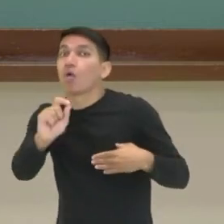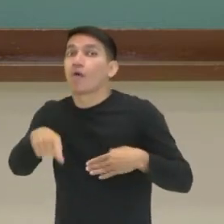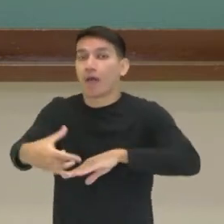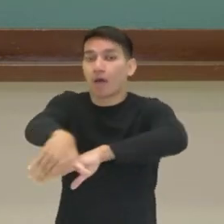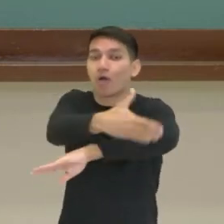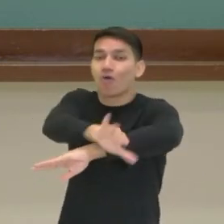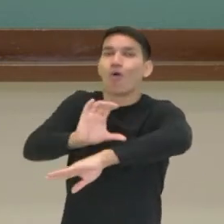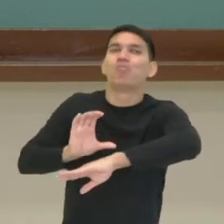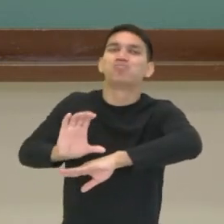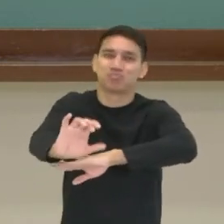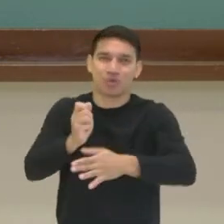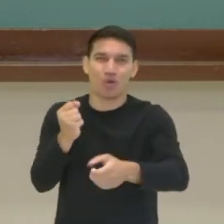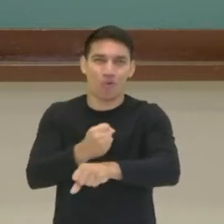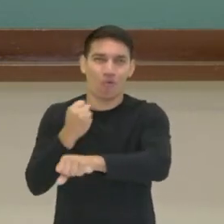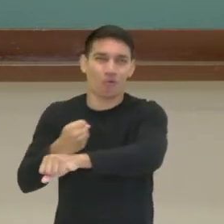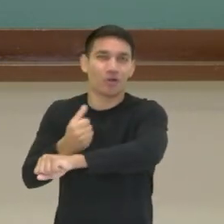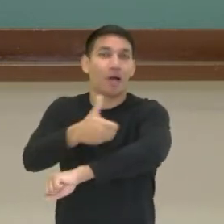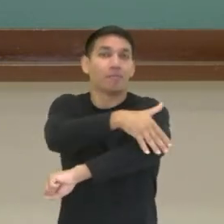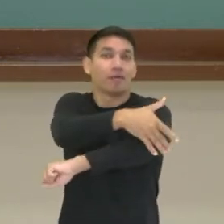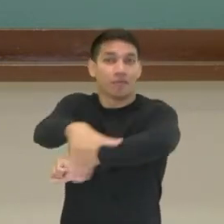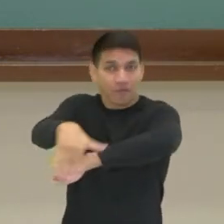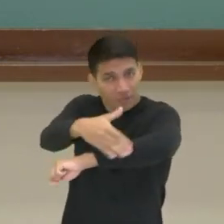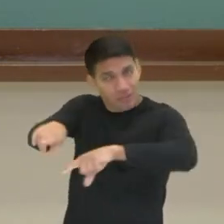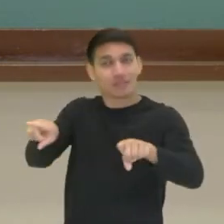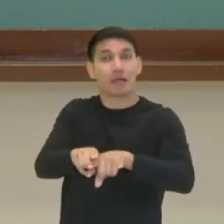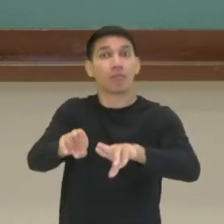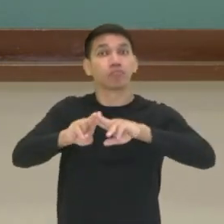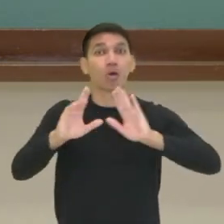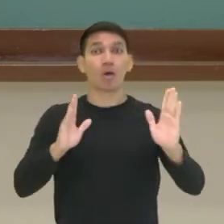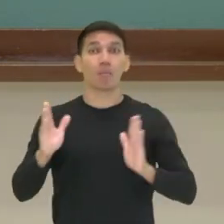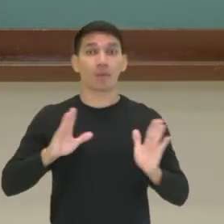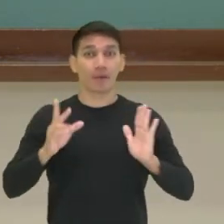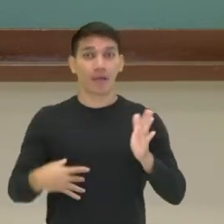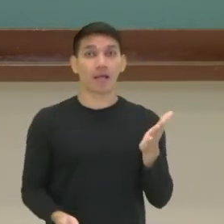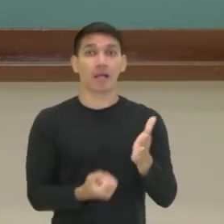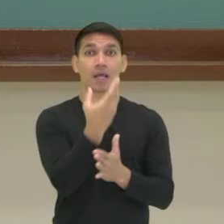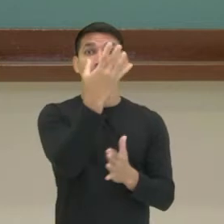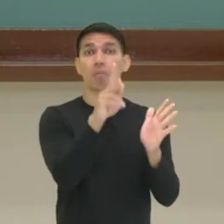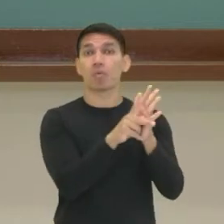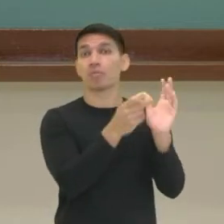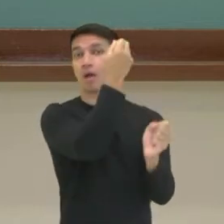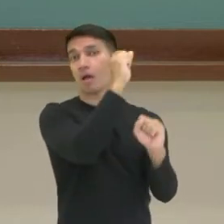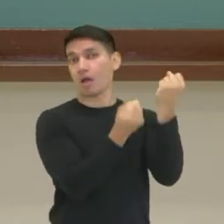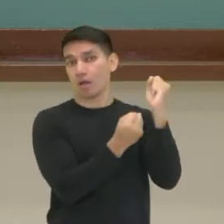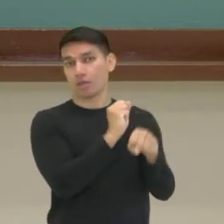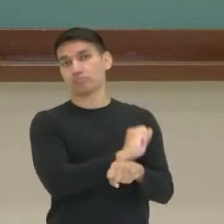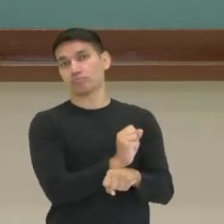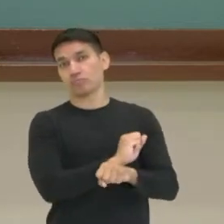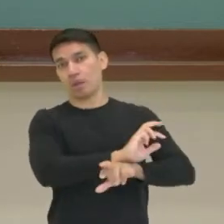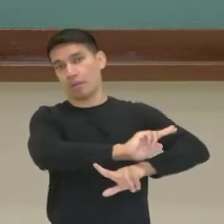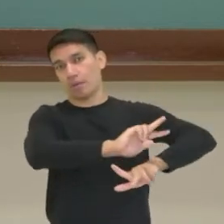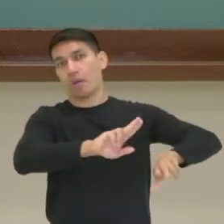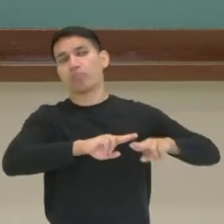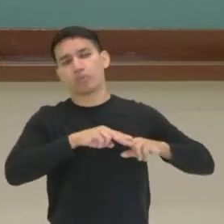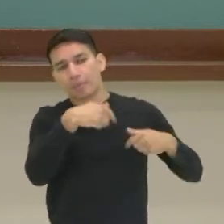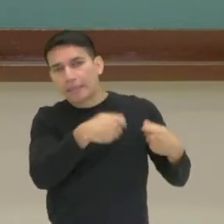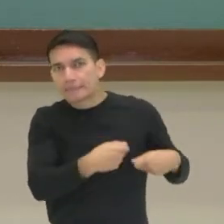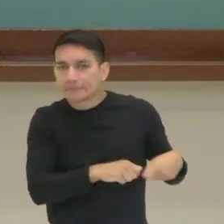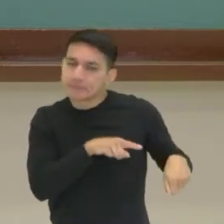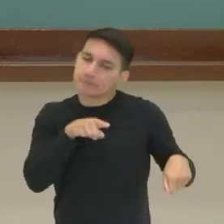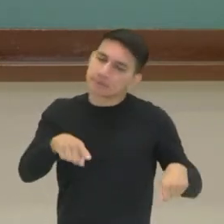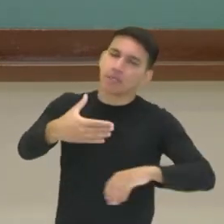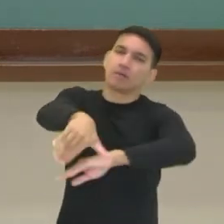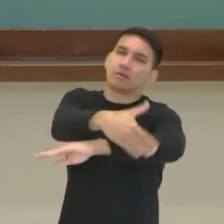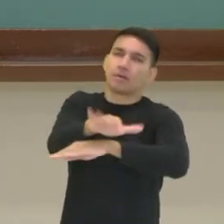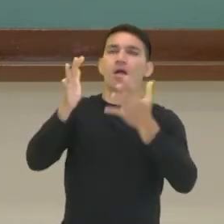porque durante o período dele houve um forte investimento em indústrias automobilísticas. Então os carros precisam de rodovias, caminhões